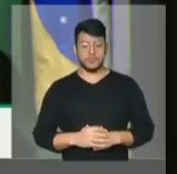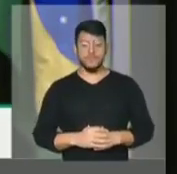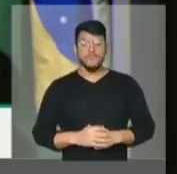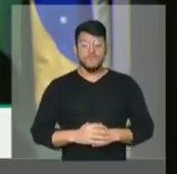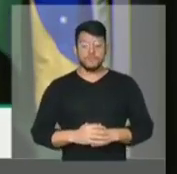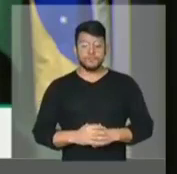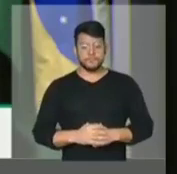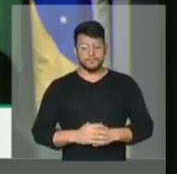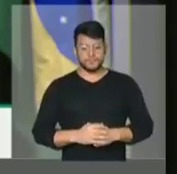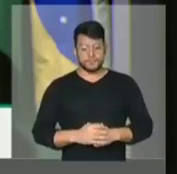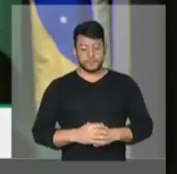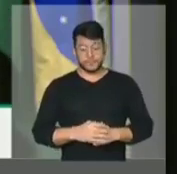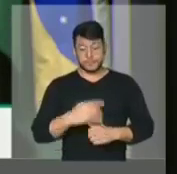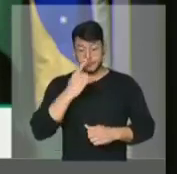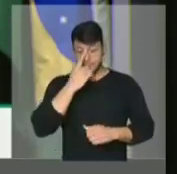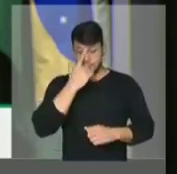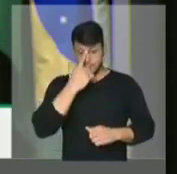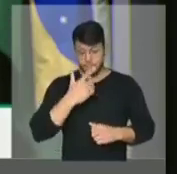benefícios